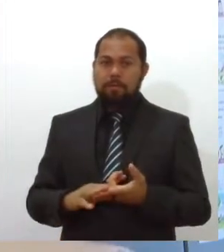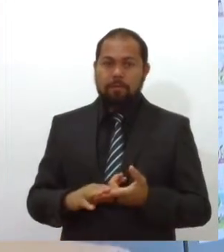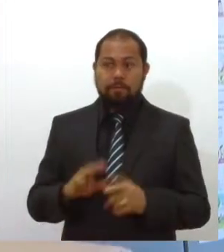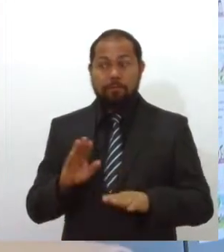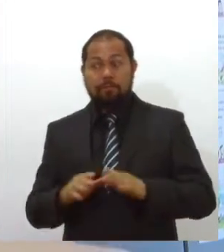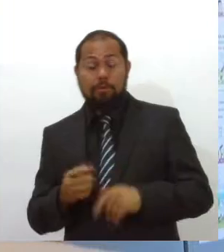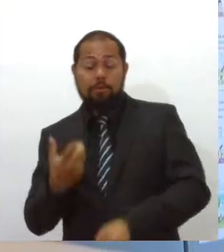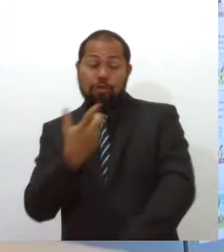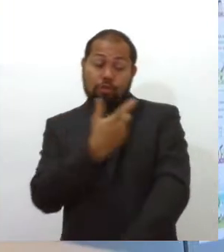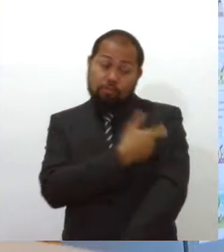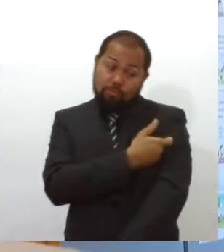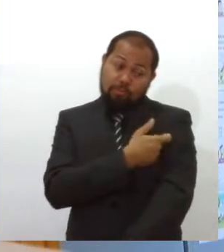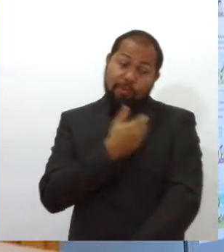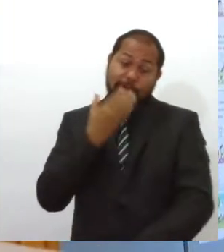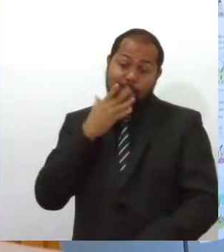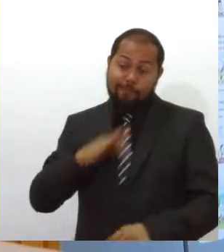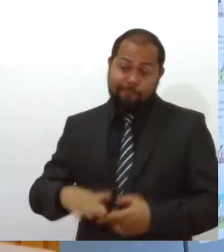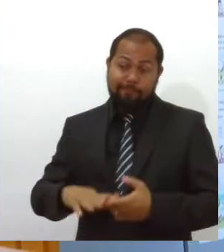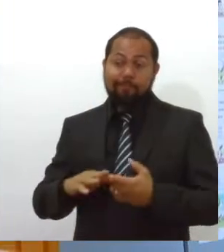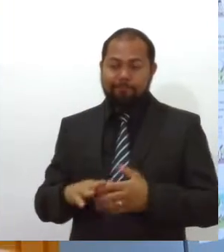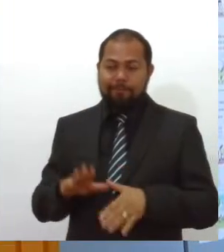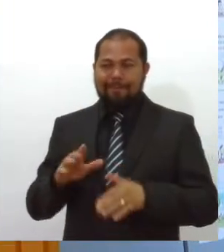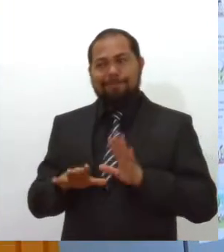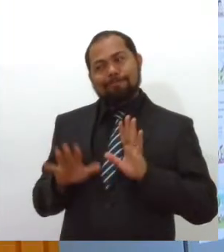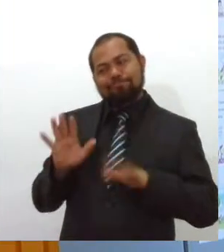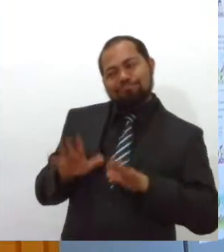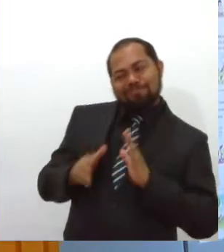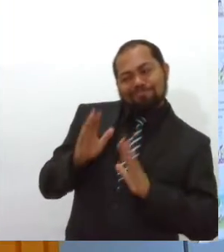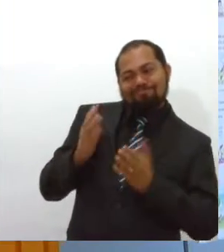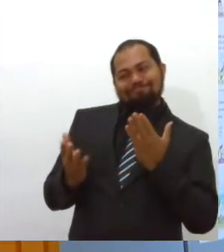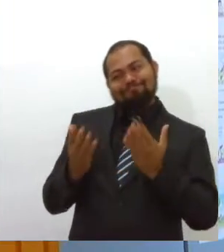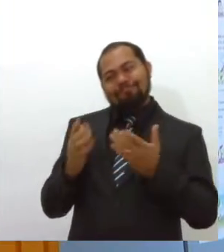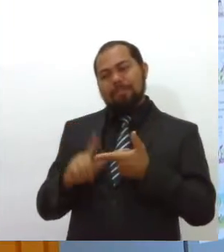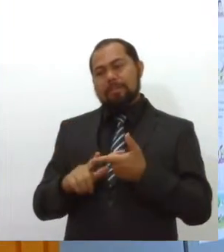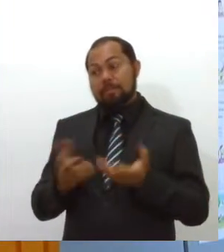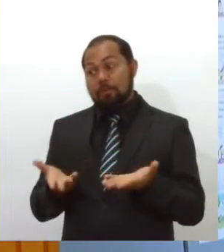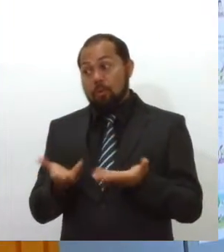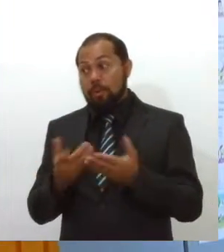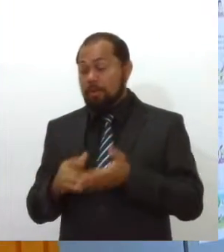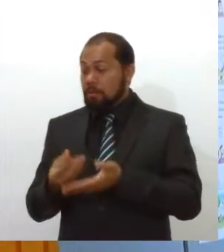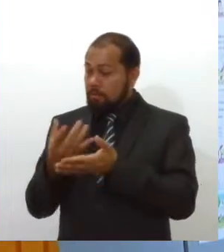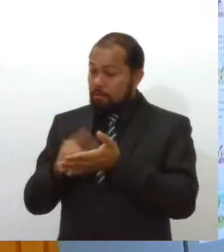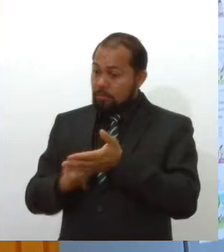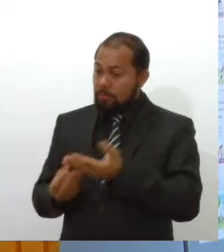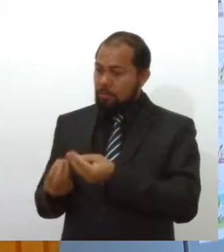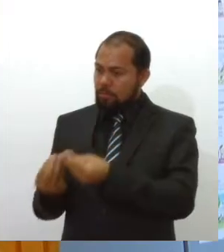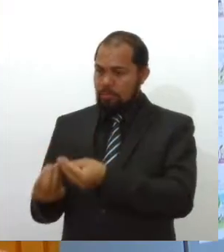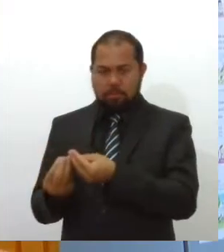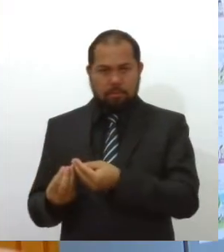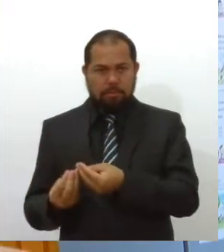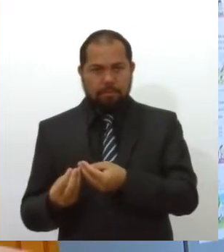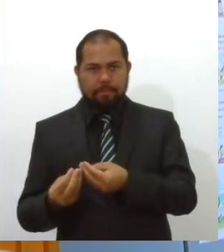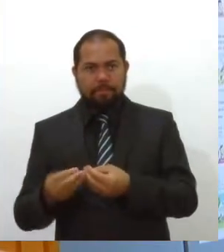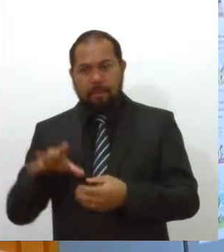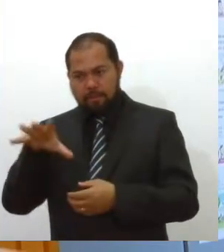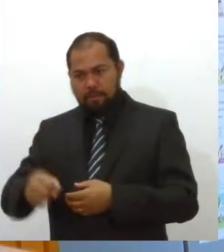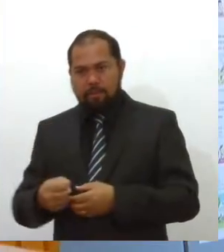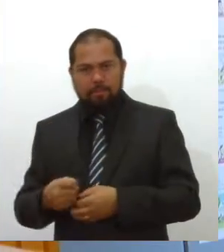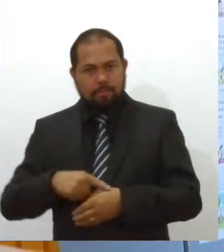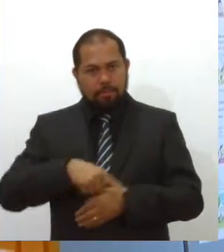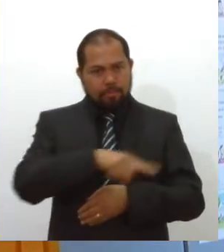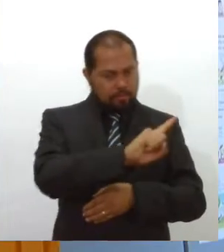pais perto dão mais aquela tranquilidade para a gente, não é? E no momento que eles possam já levar a criança para casa, para não ficar na escola ter alguma reação